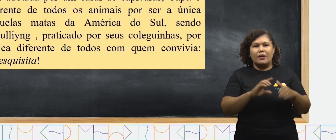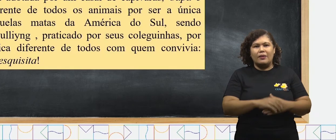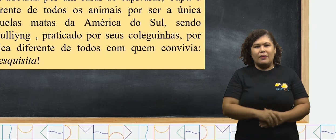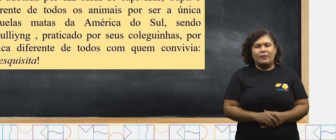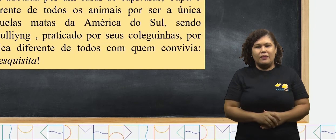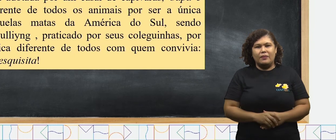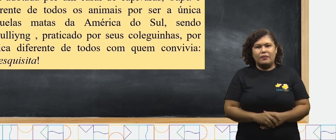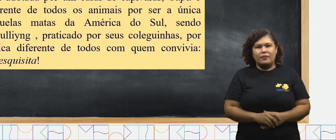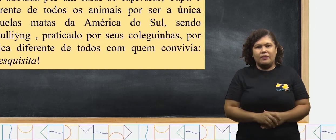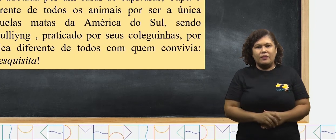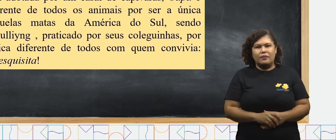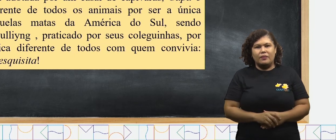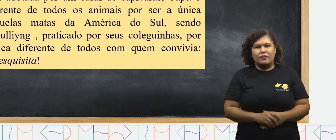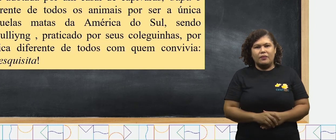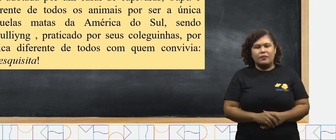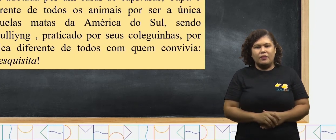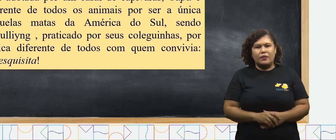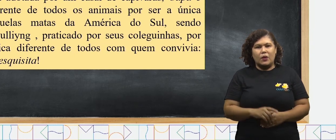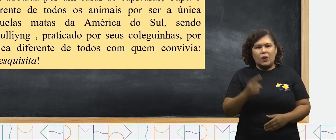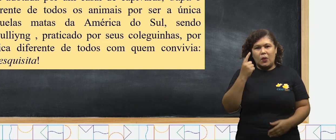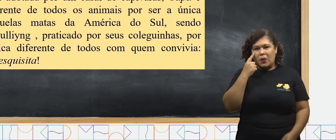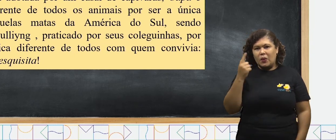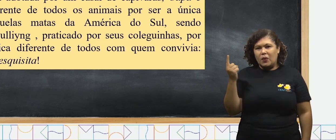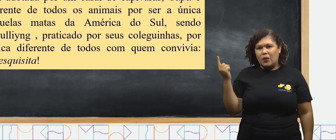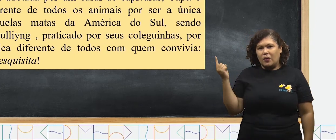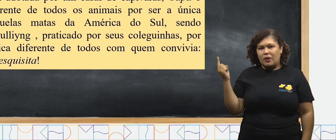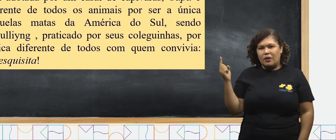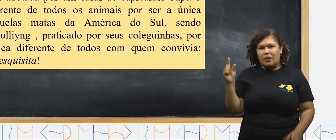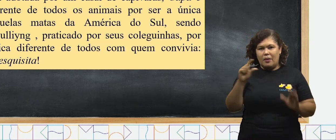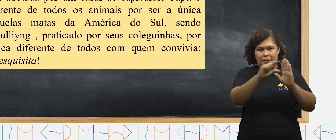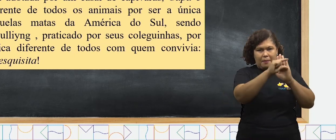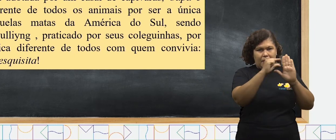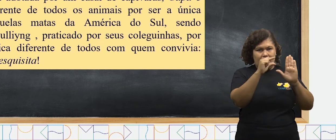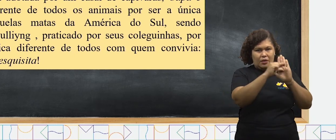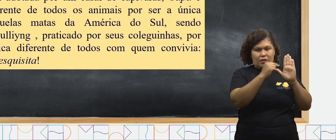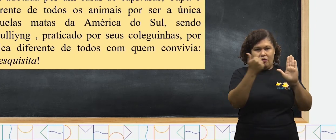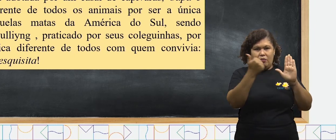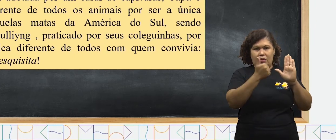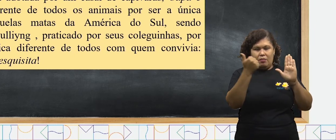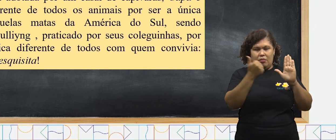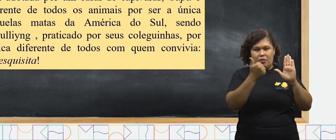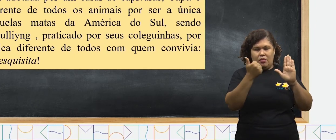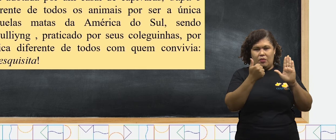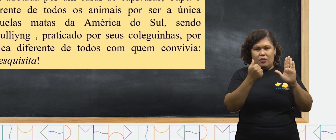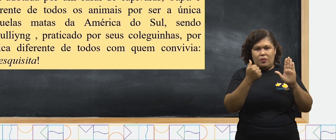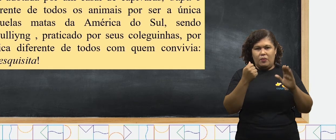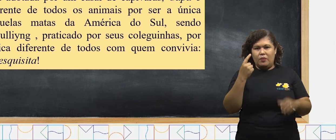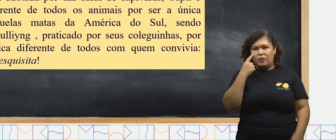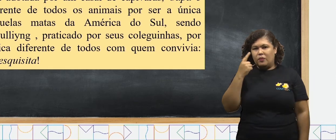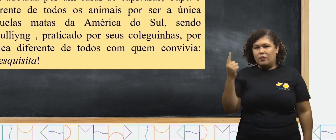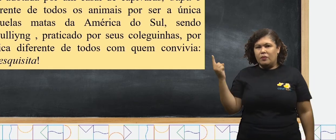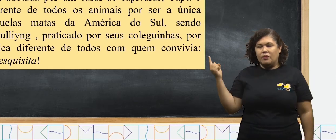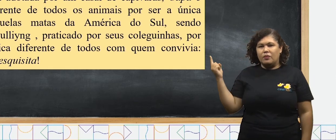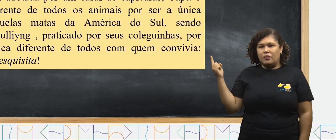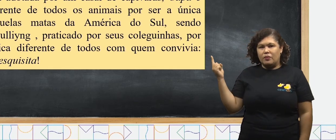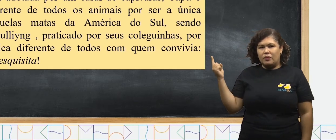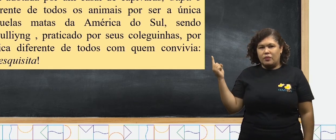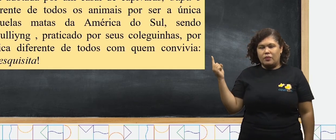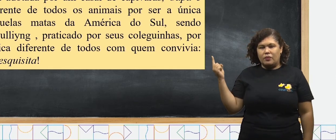As Aventuras de Nina, a Elefanta Esquisita, tem como temas básicos a questão